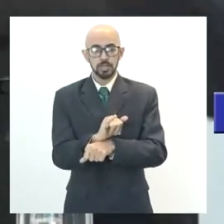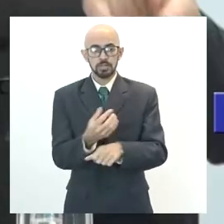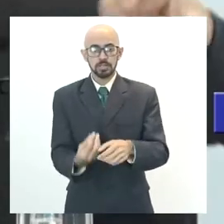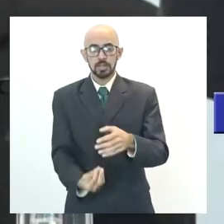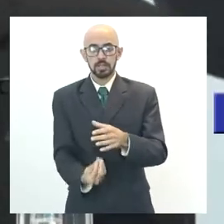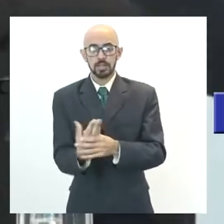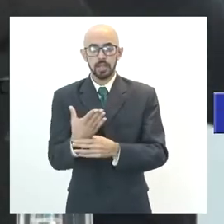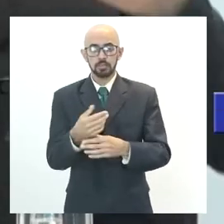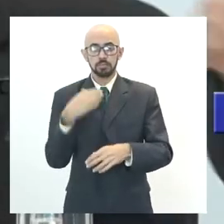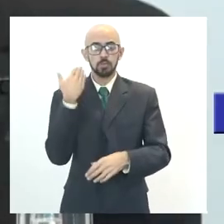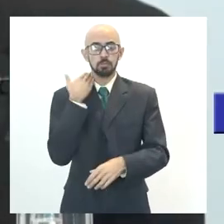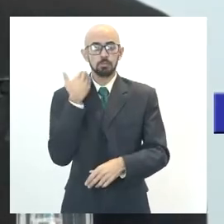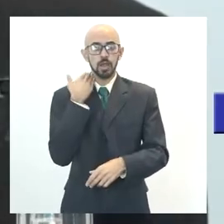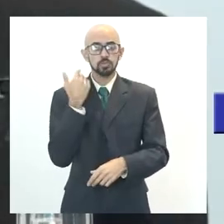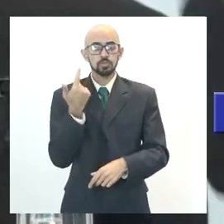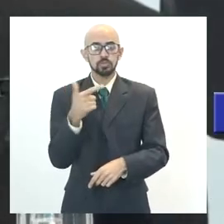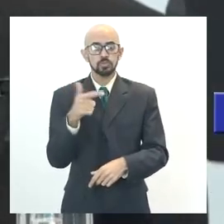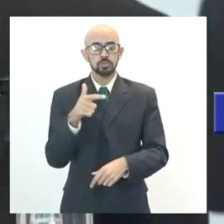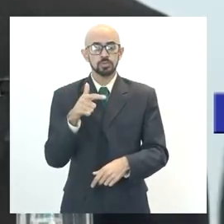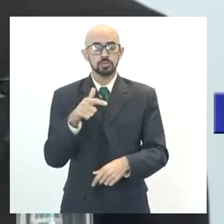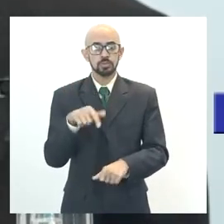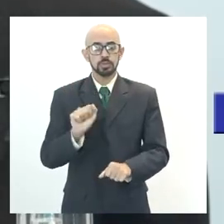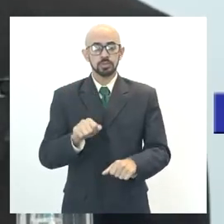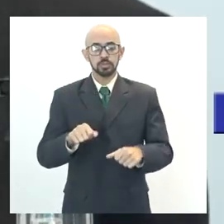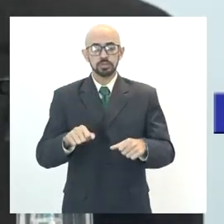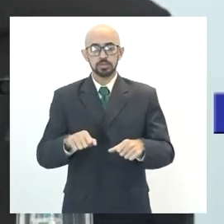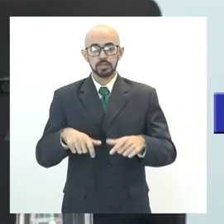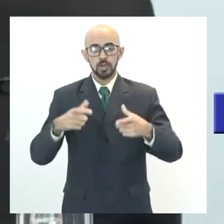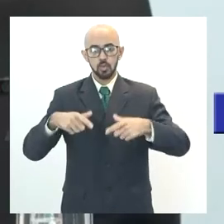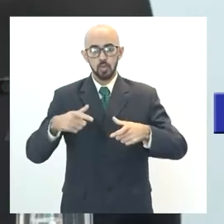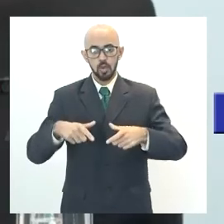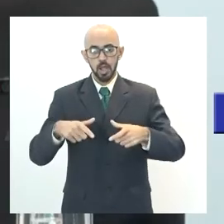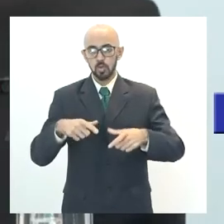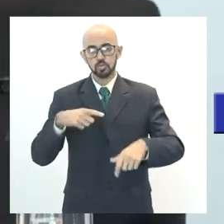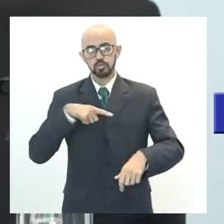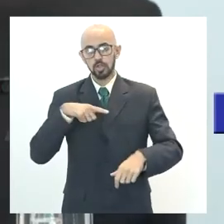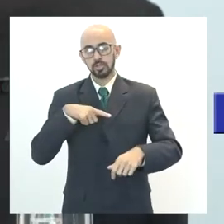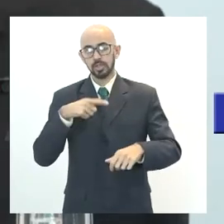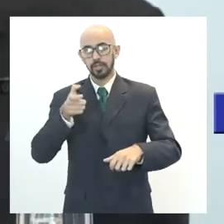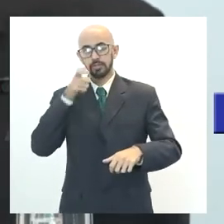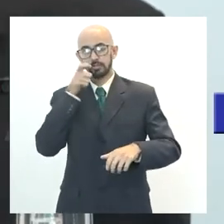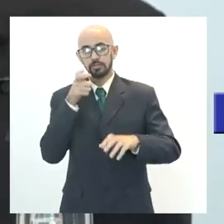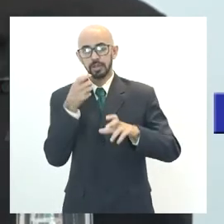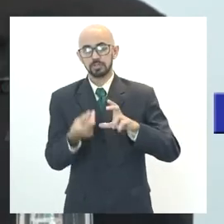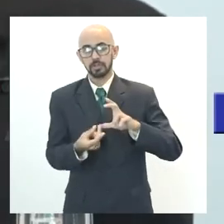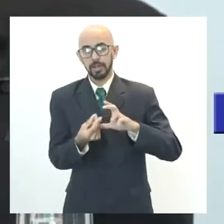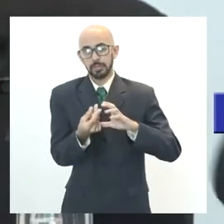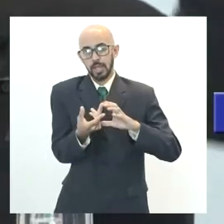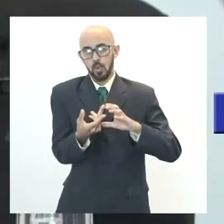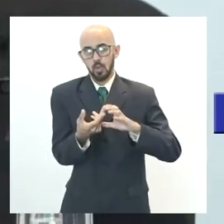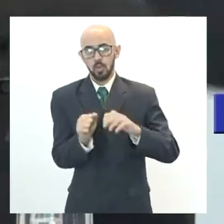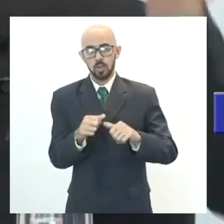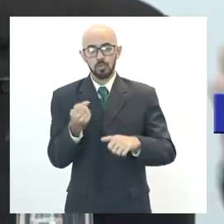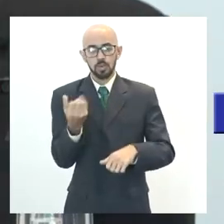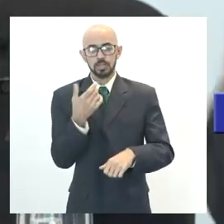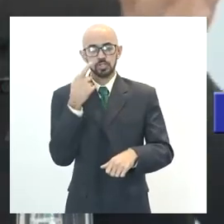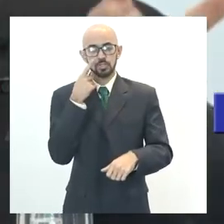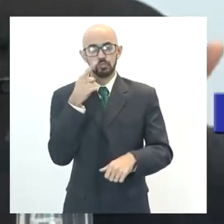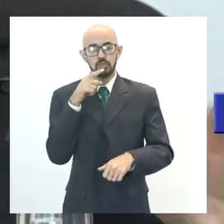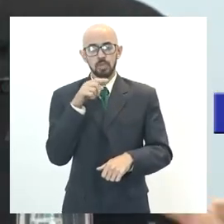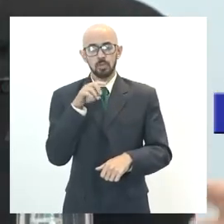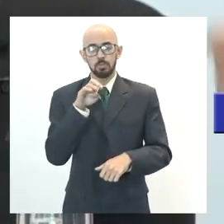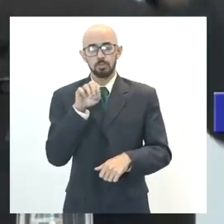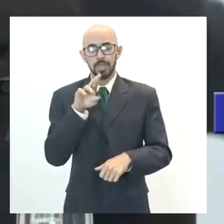implementado por bancos que não tem bancário nem agência só tem capitalista quando a gente olha o nosso querido Bernardinho fazendo